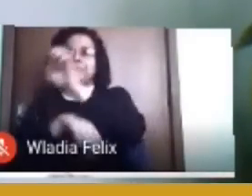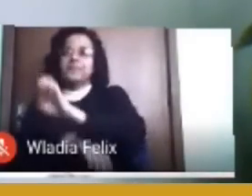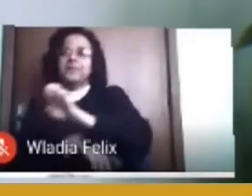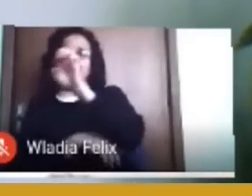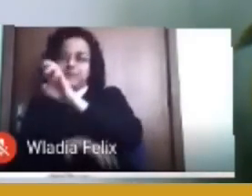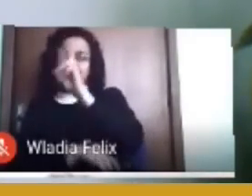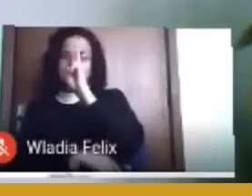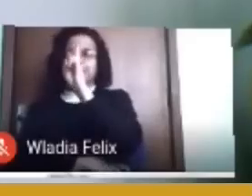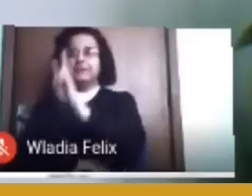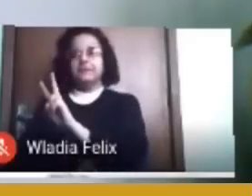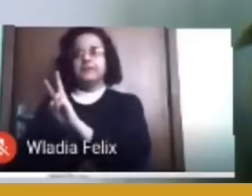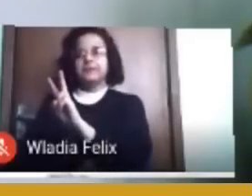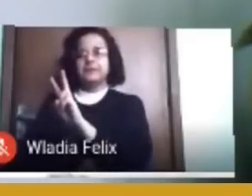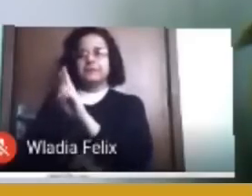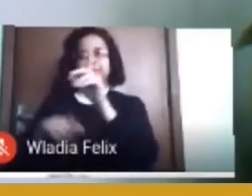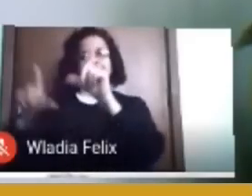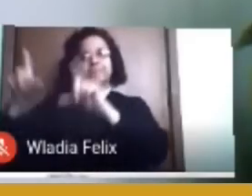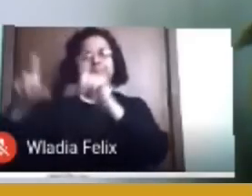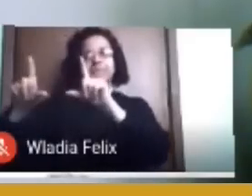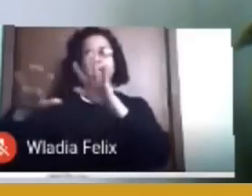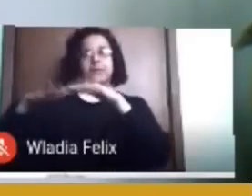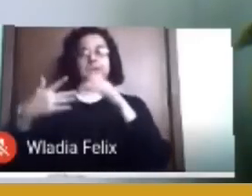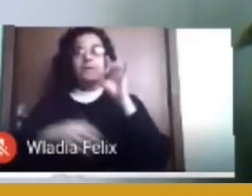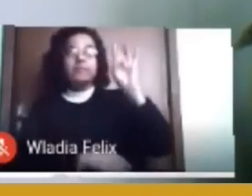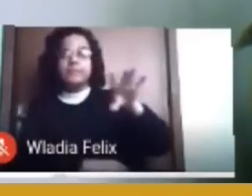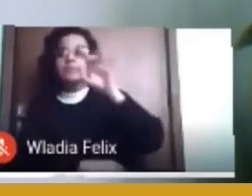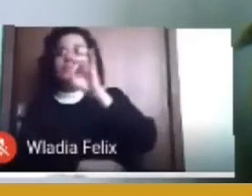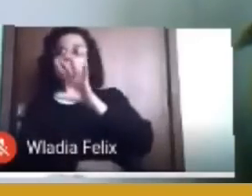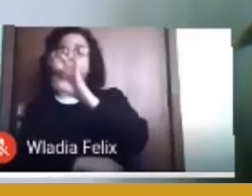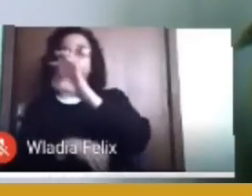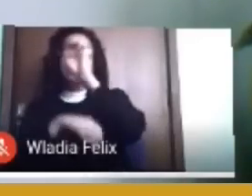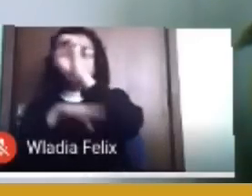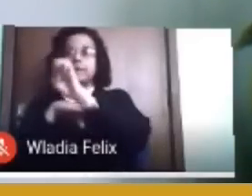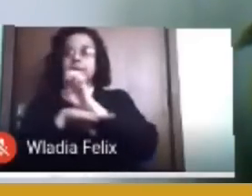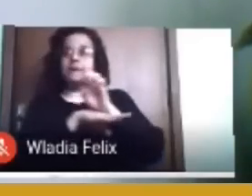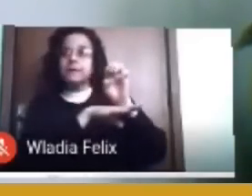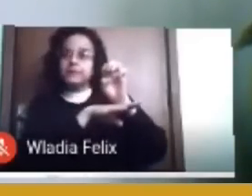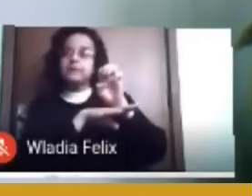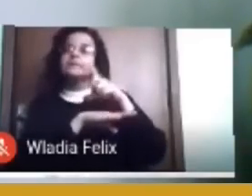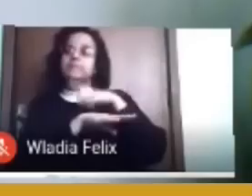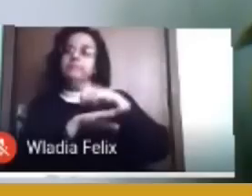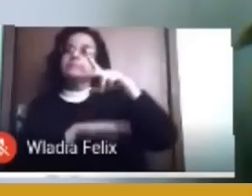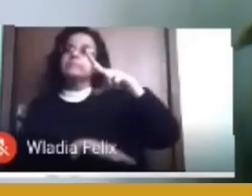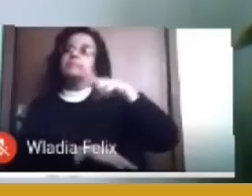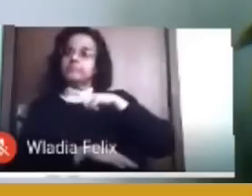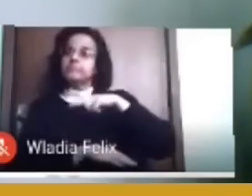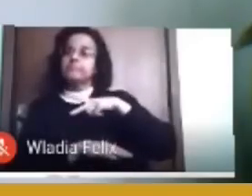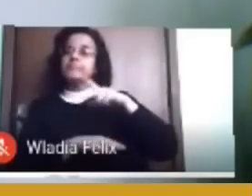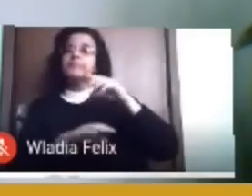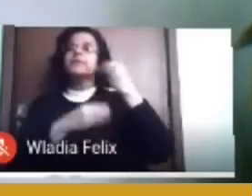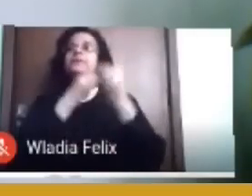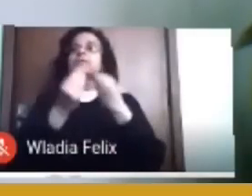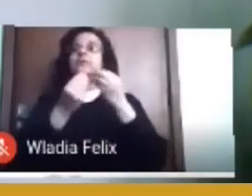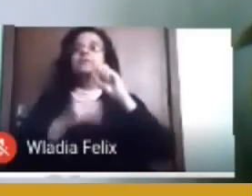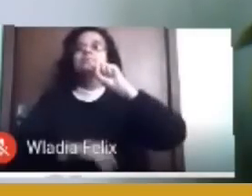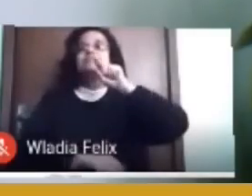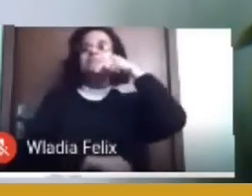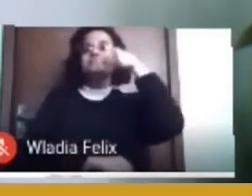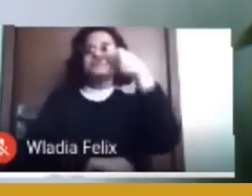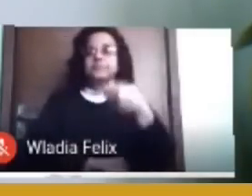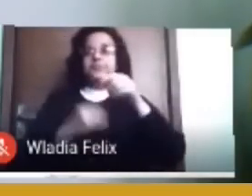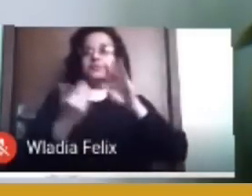você vai para lá. Então, o nosso país, ele é muito diverso, ele é muito grande. Né? A extensão territorial não é como